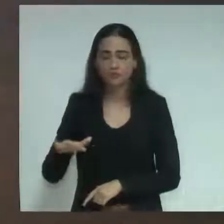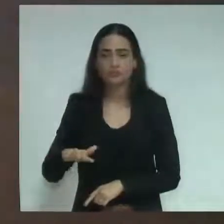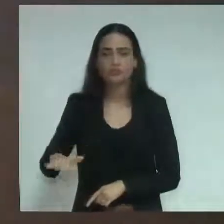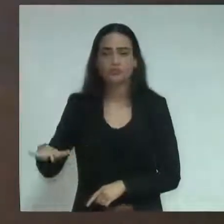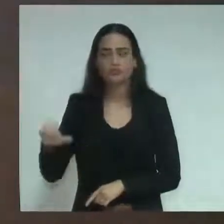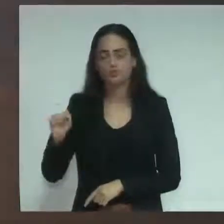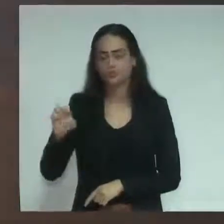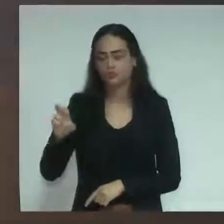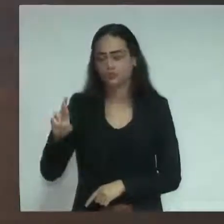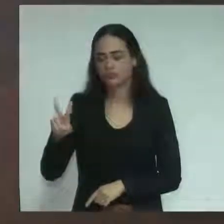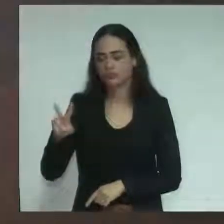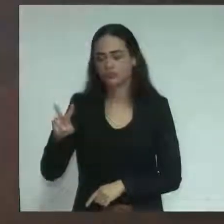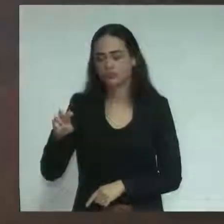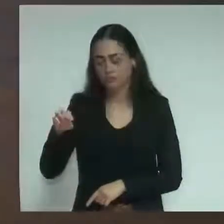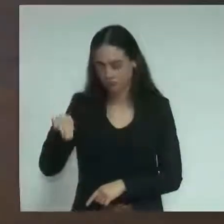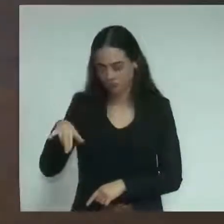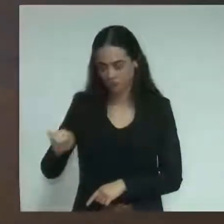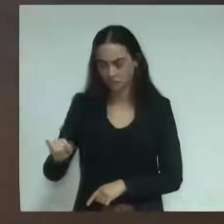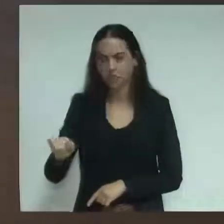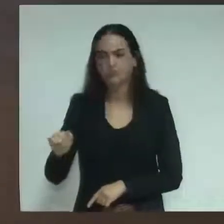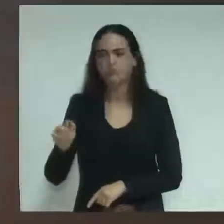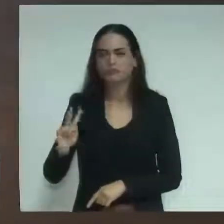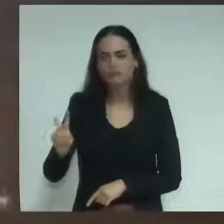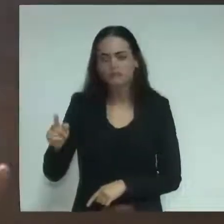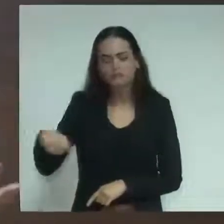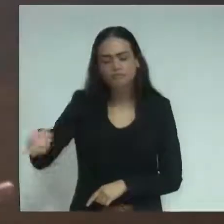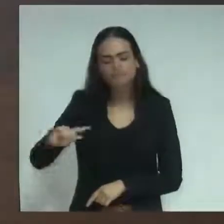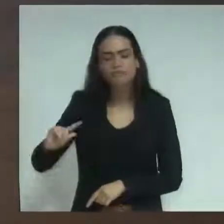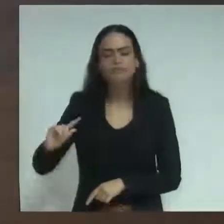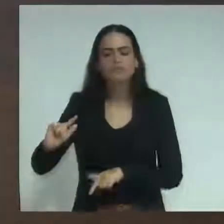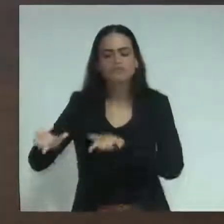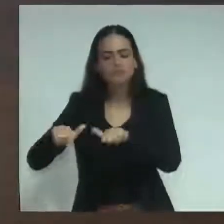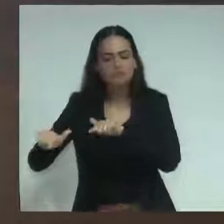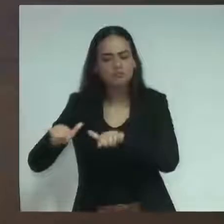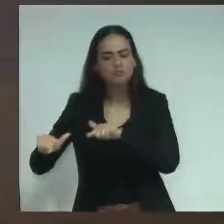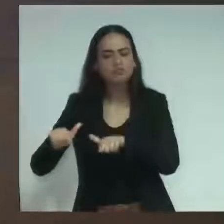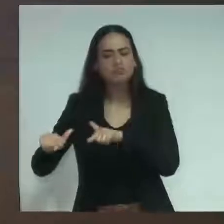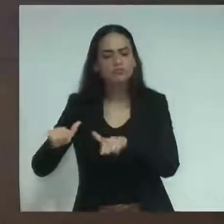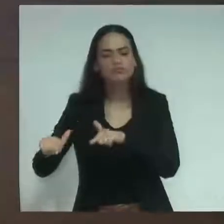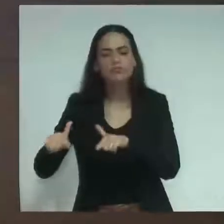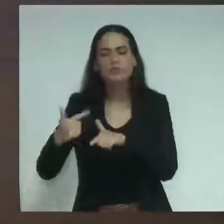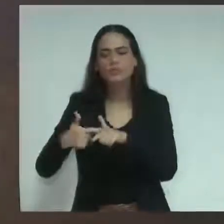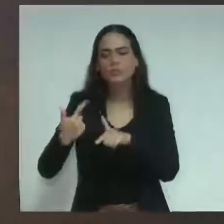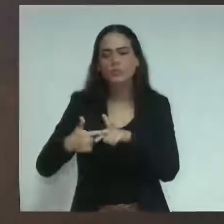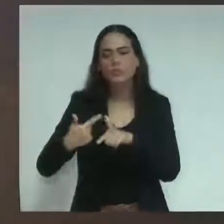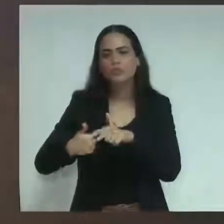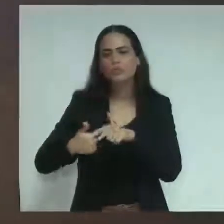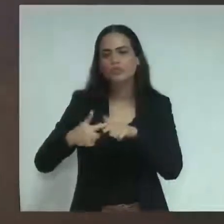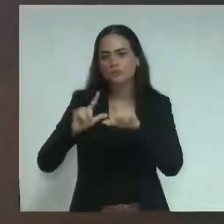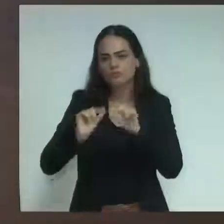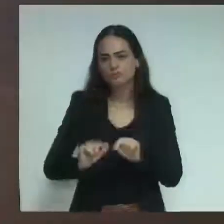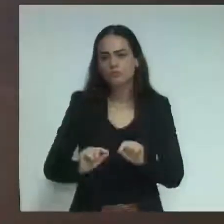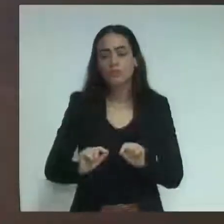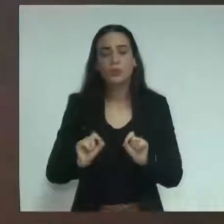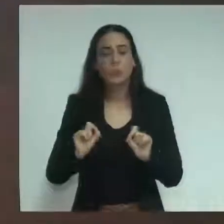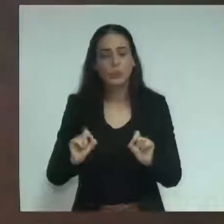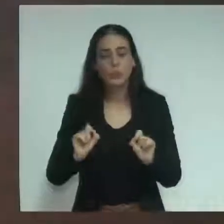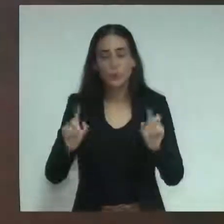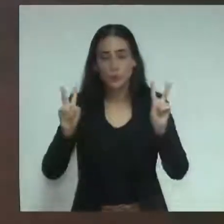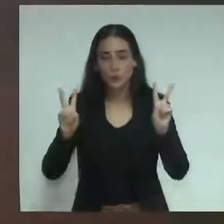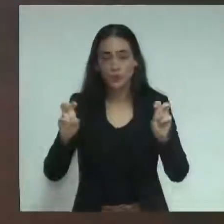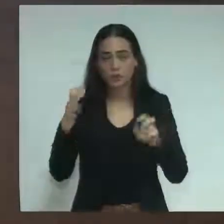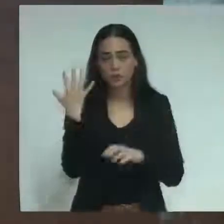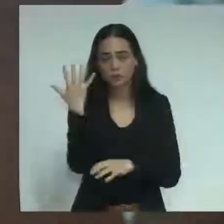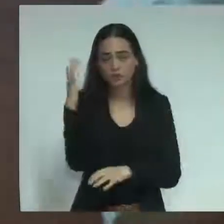tem trabalhado, né, tem tentado aí solucionar esse problema. Então fica uma sugestão. Primeiro que a questão da poda de árvore, ela não